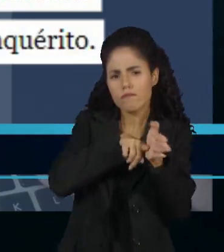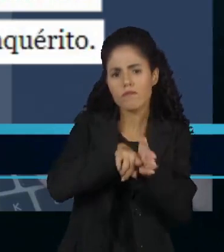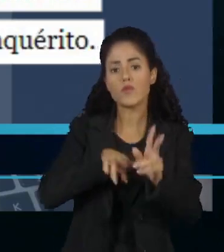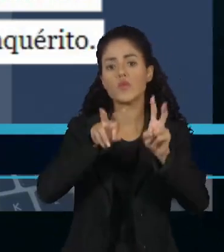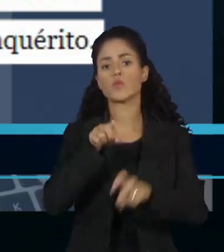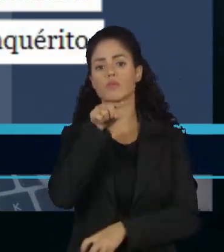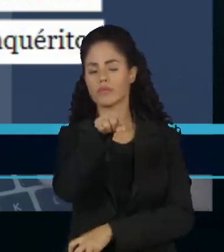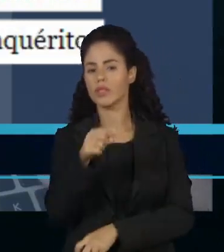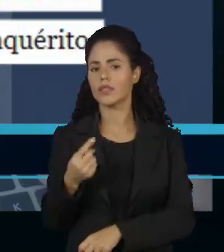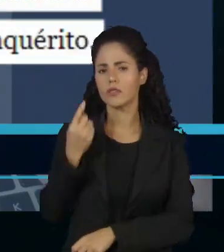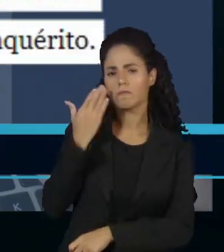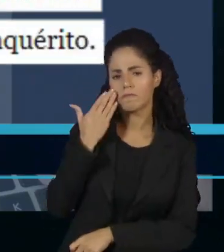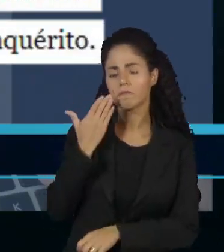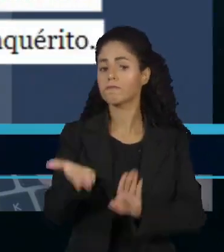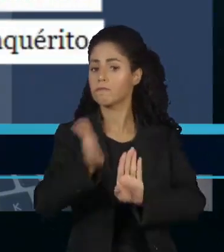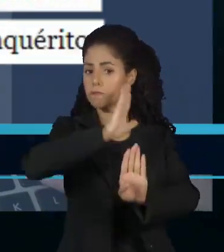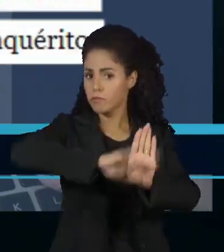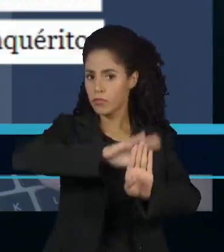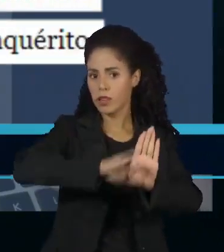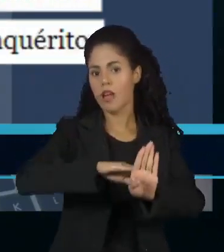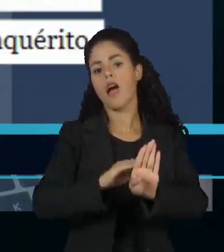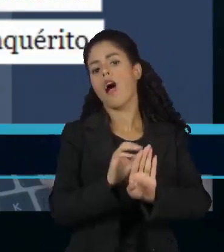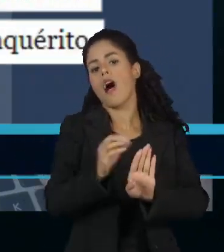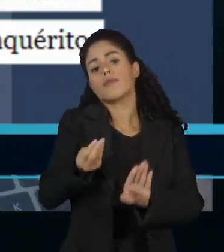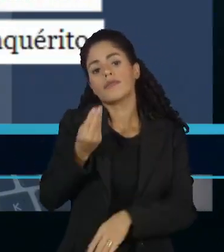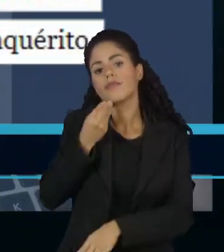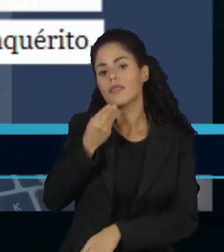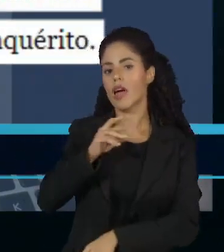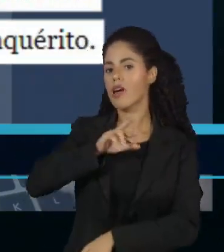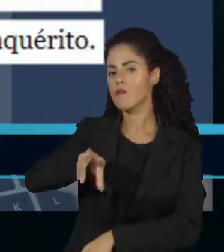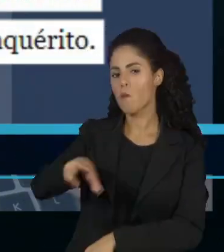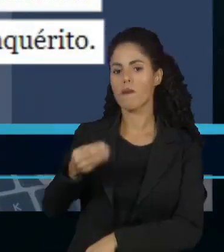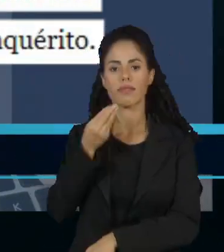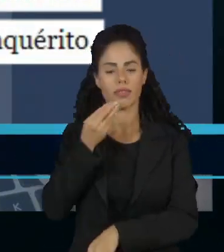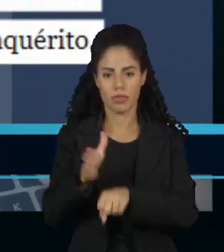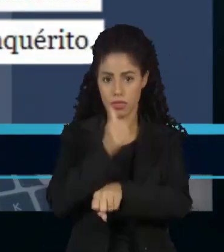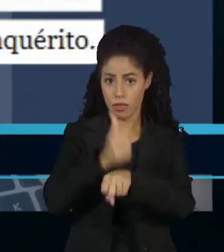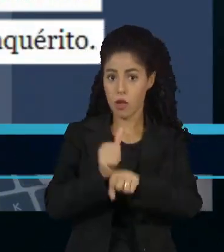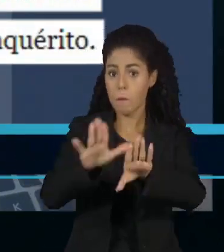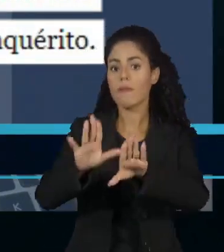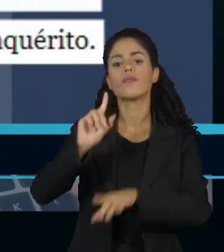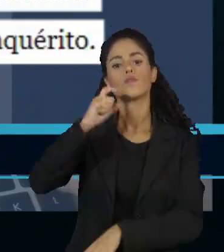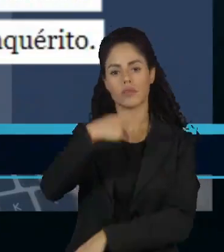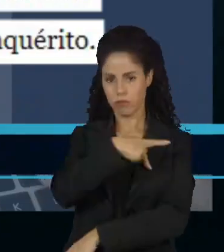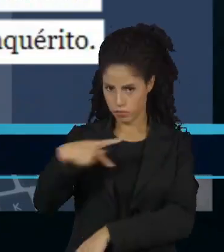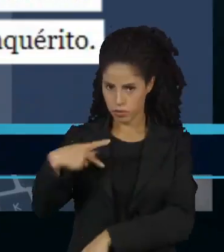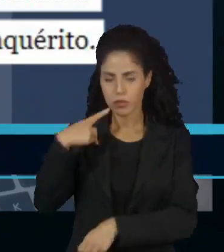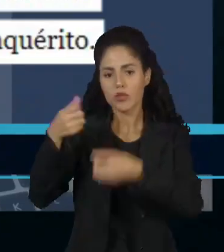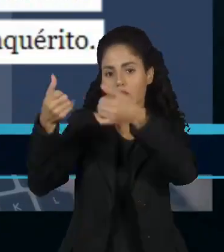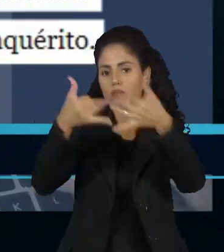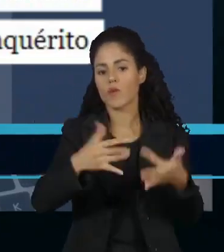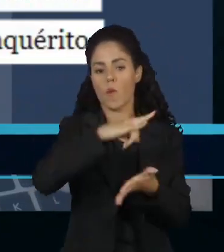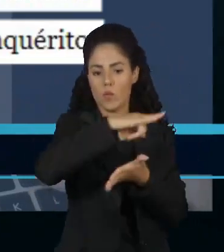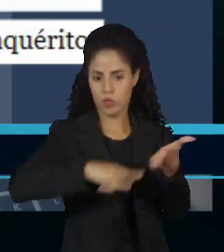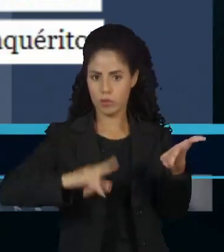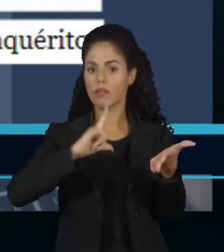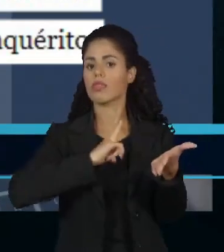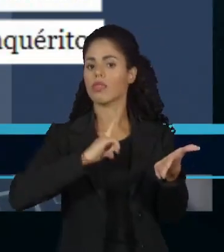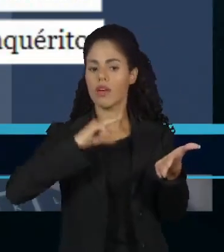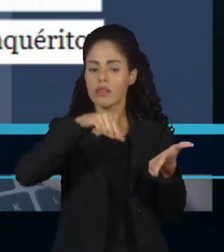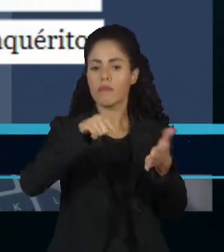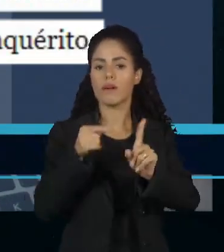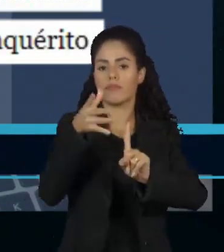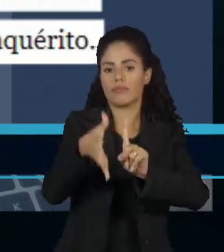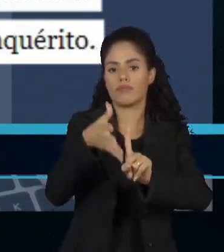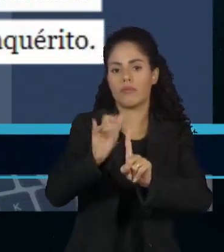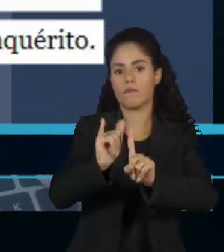embora tivesse a intenção de sustentar que não houve tentativa de golpe, o ex-presidente admitiu que havia uma minuta e parte do discurso